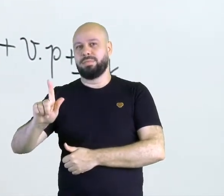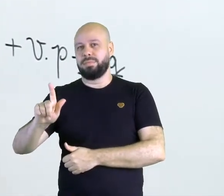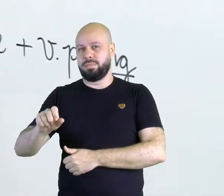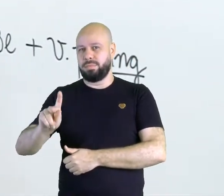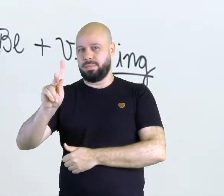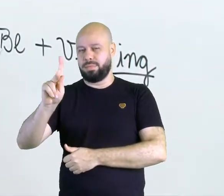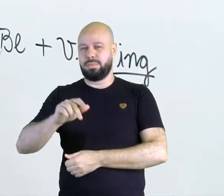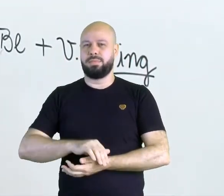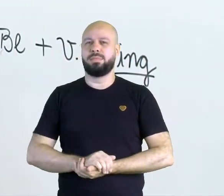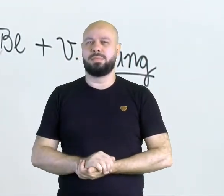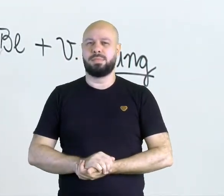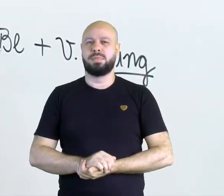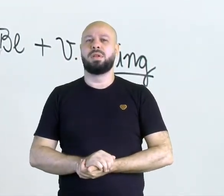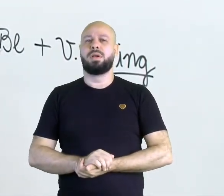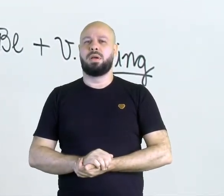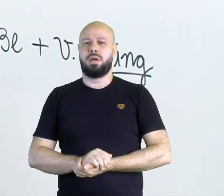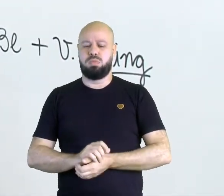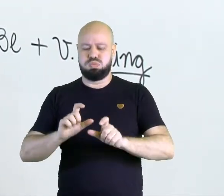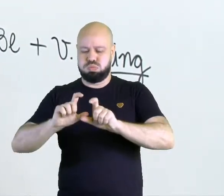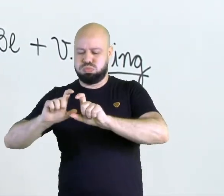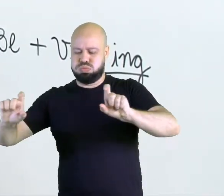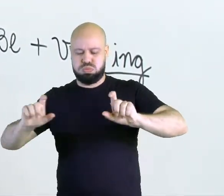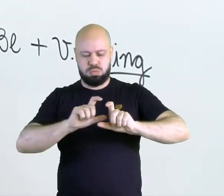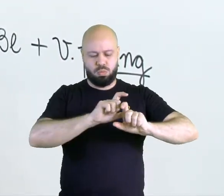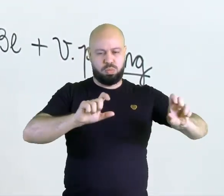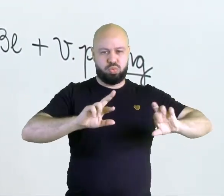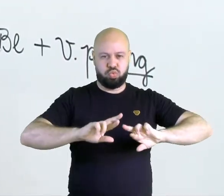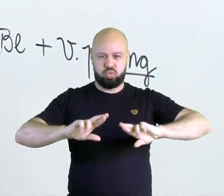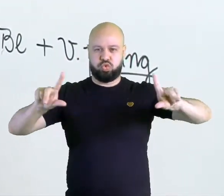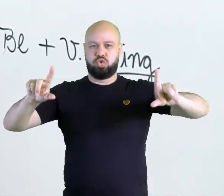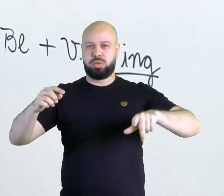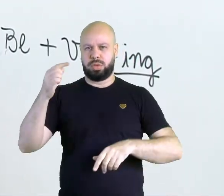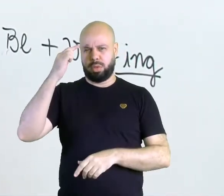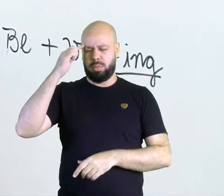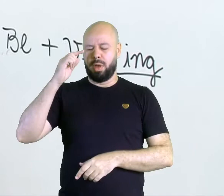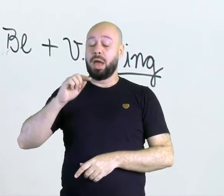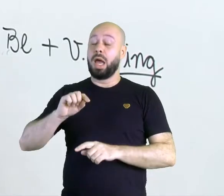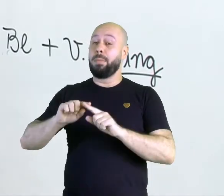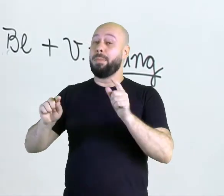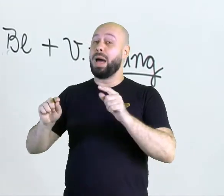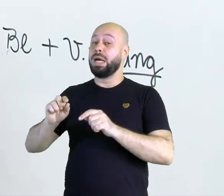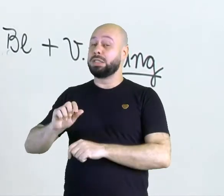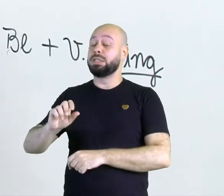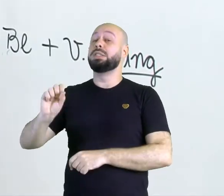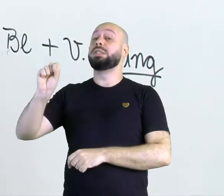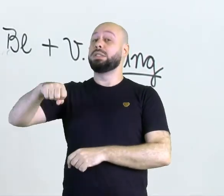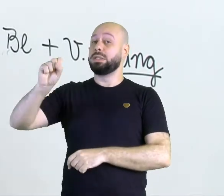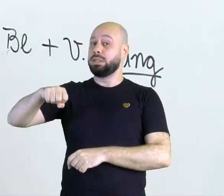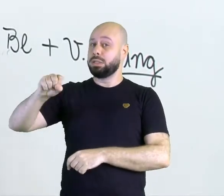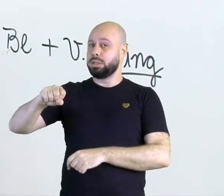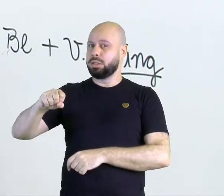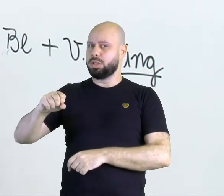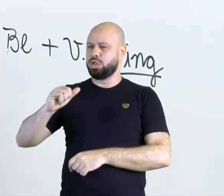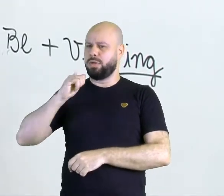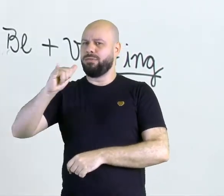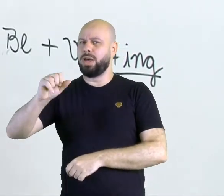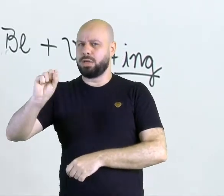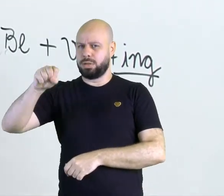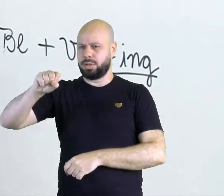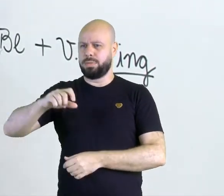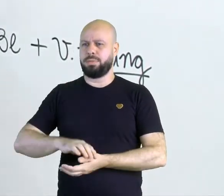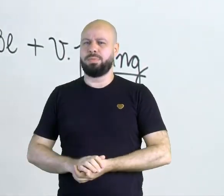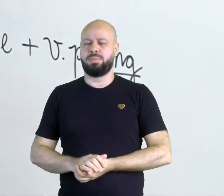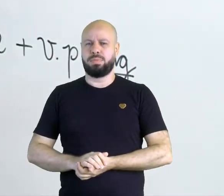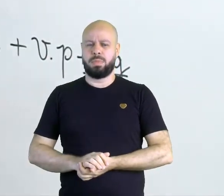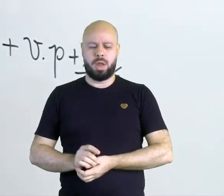Então, essa é a formação principal da forma afirmativa do Simple Present e do Present Continuous.